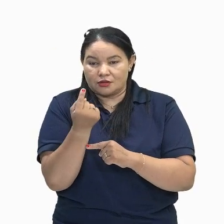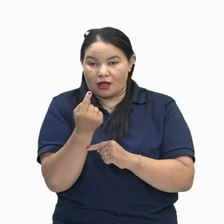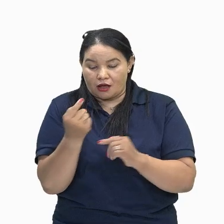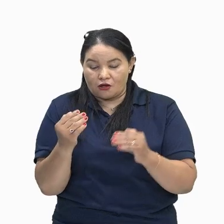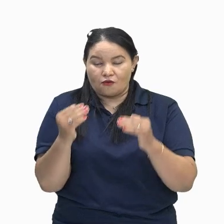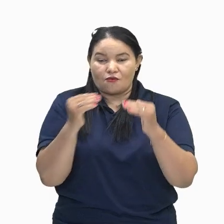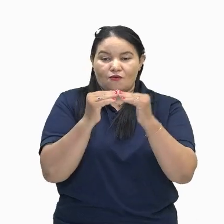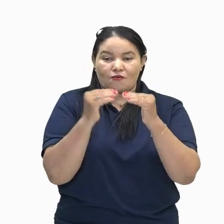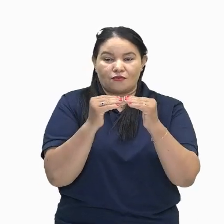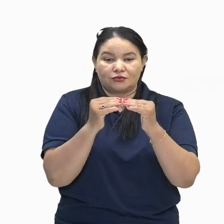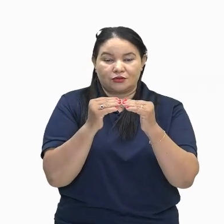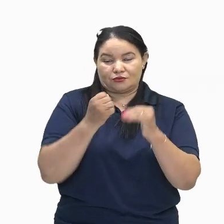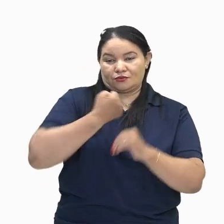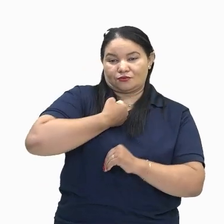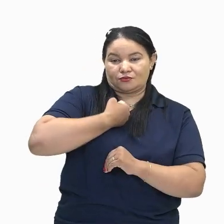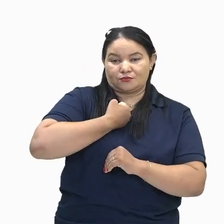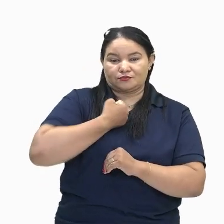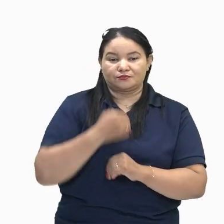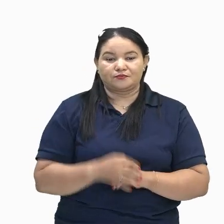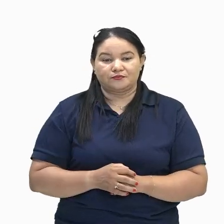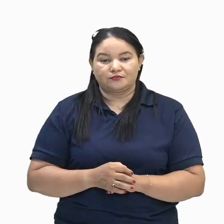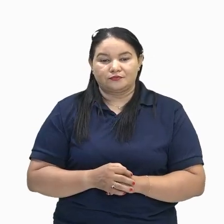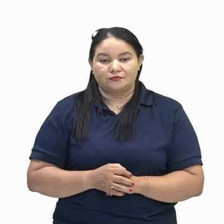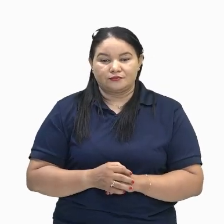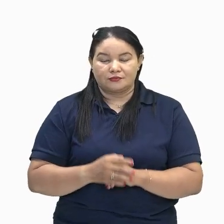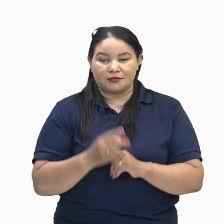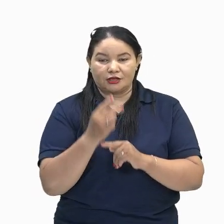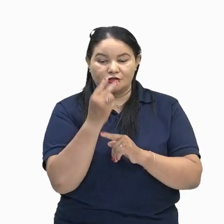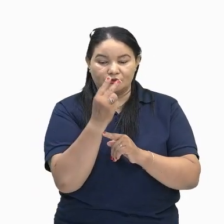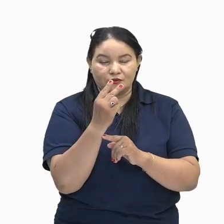do sujeito. 2/3 da pizza